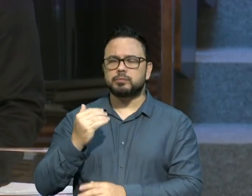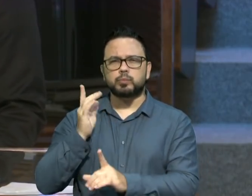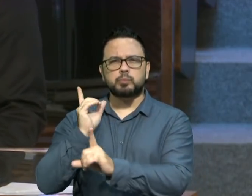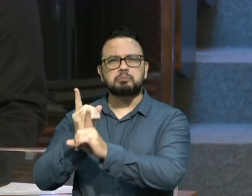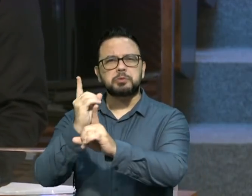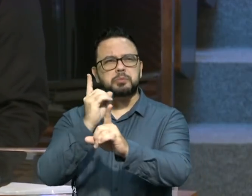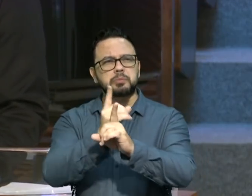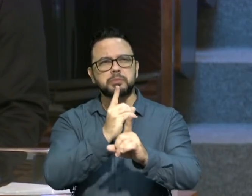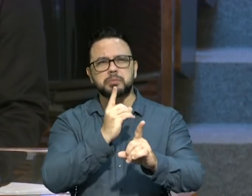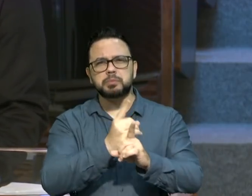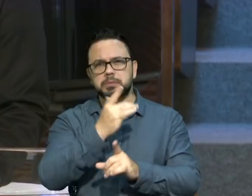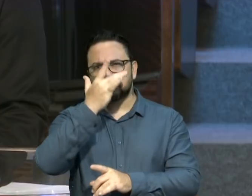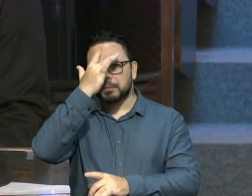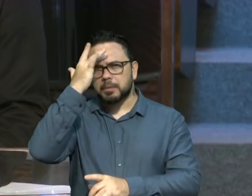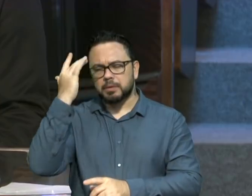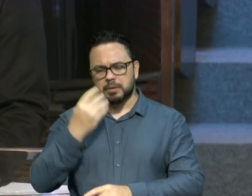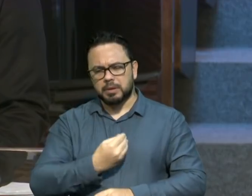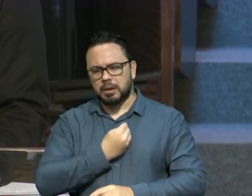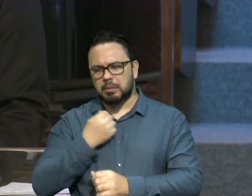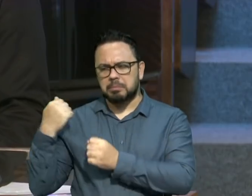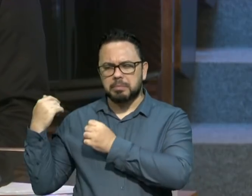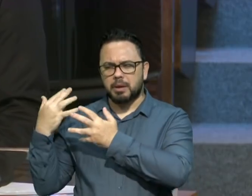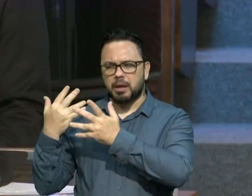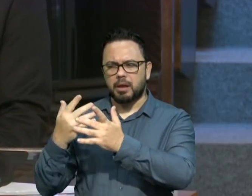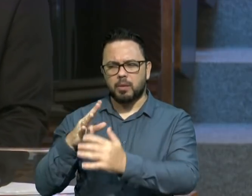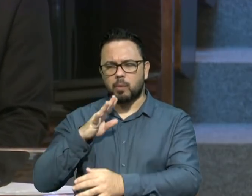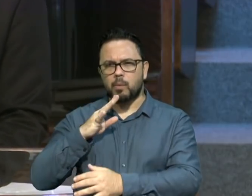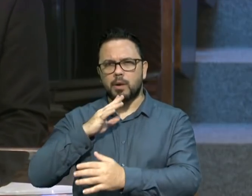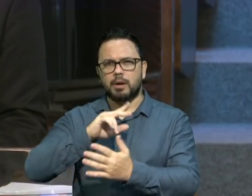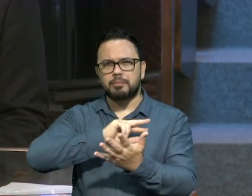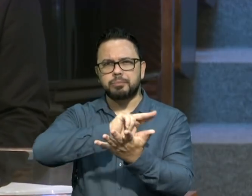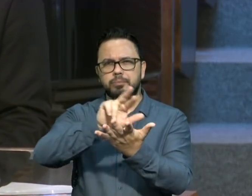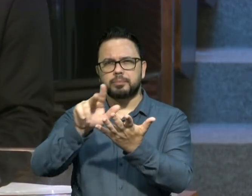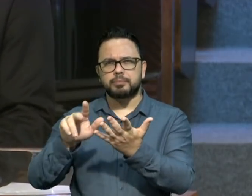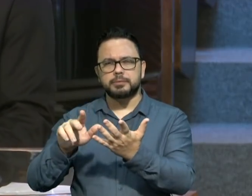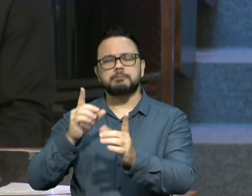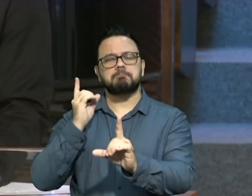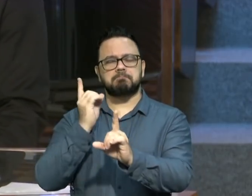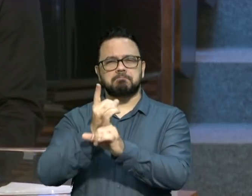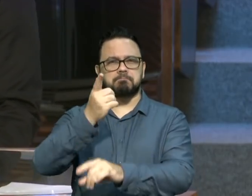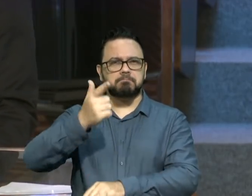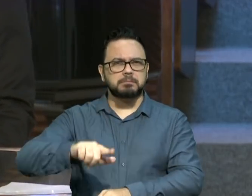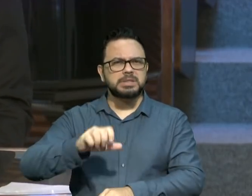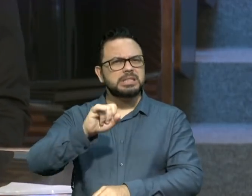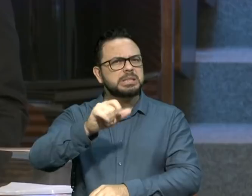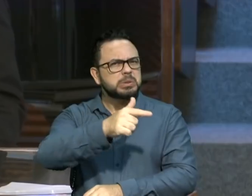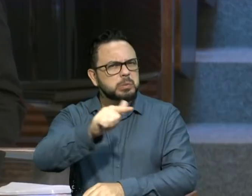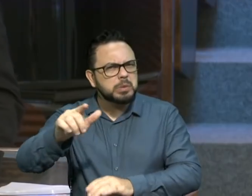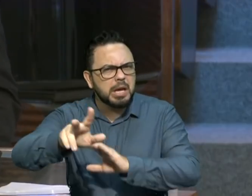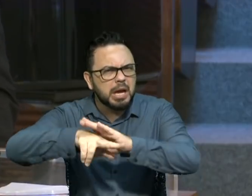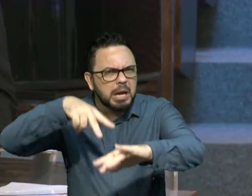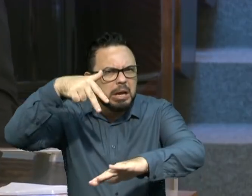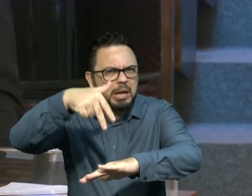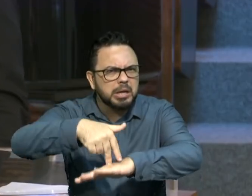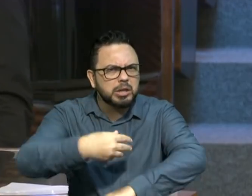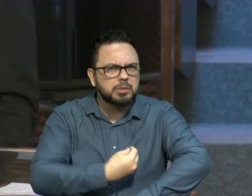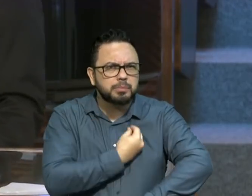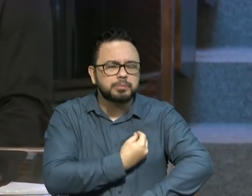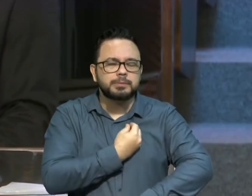pessoas que usaram a tua vida e se não há ressurreição é tudo em